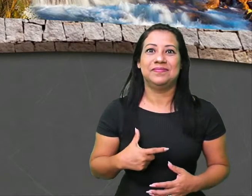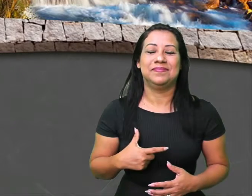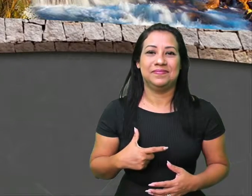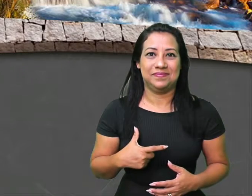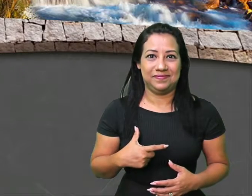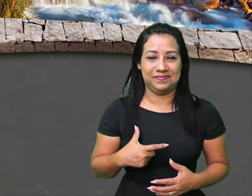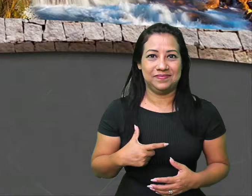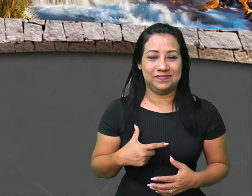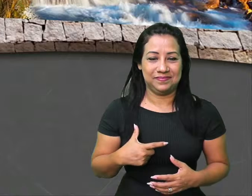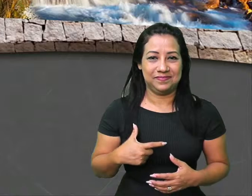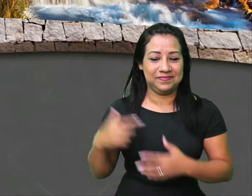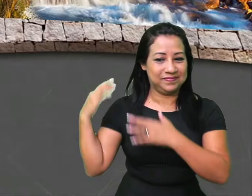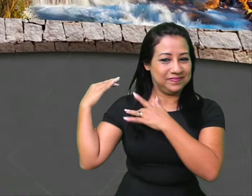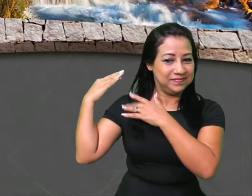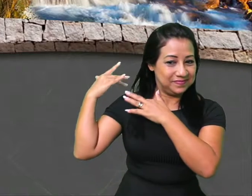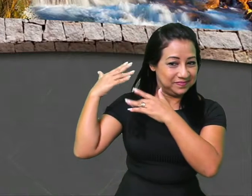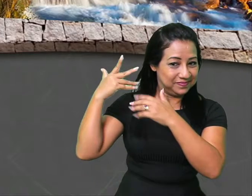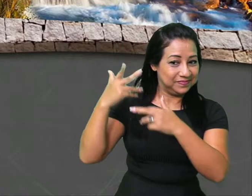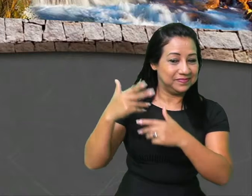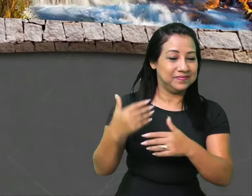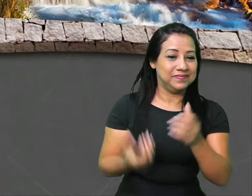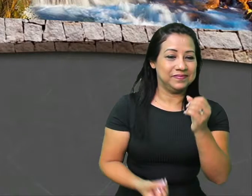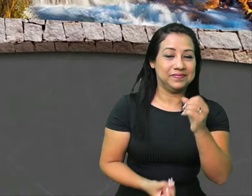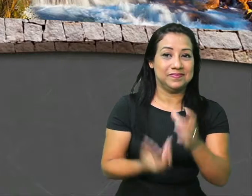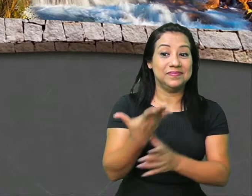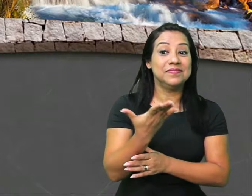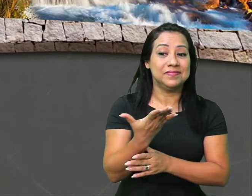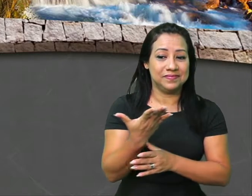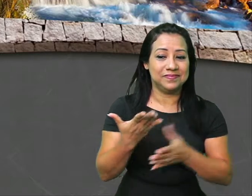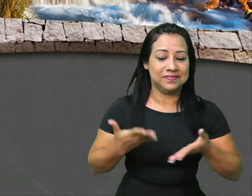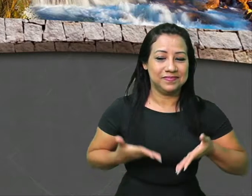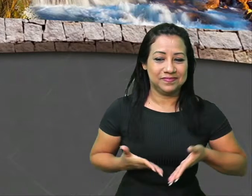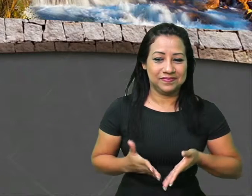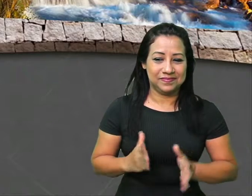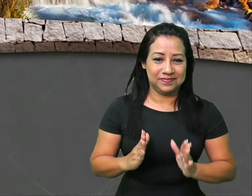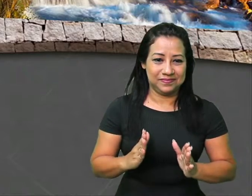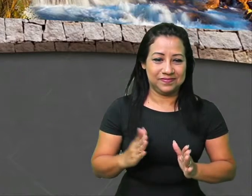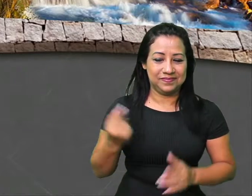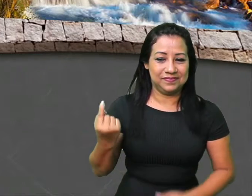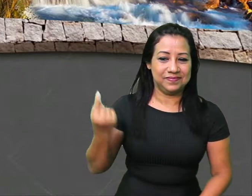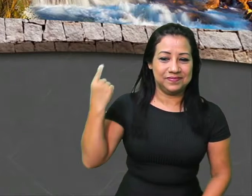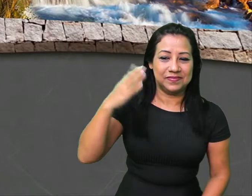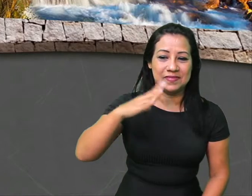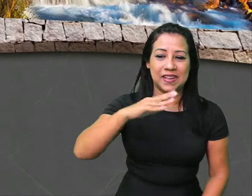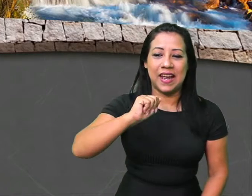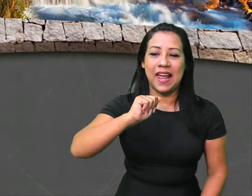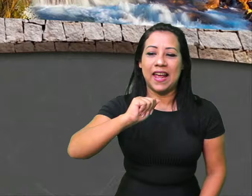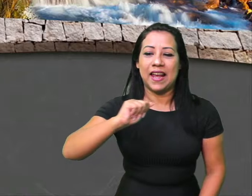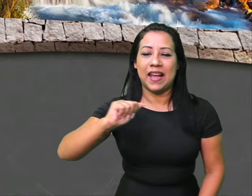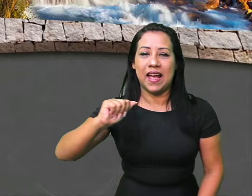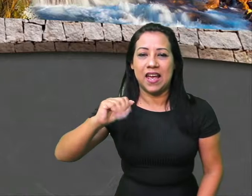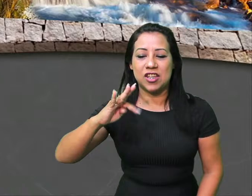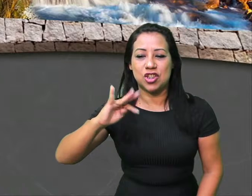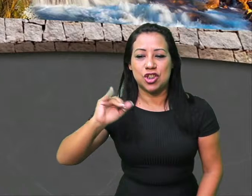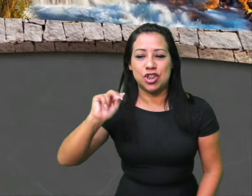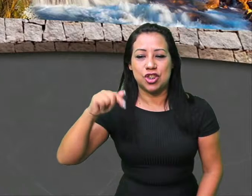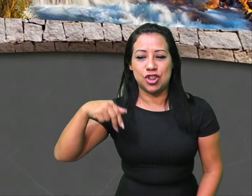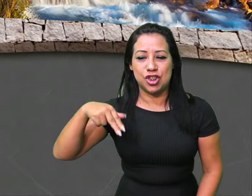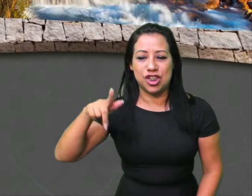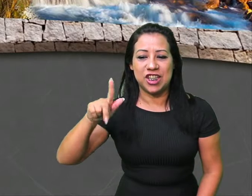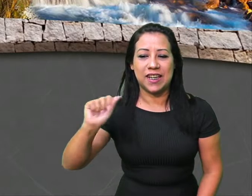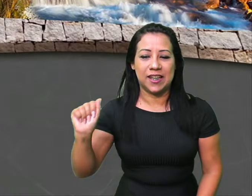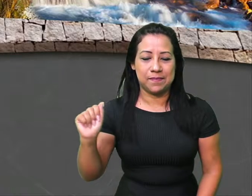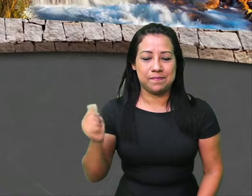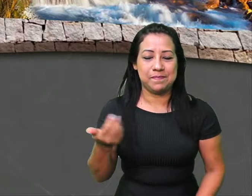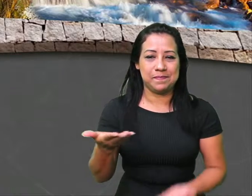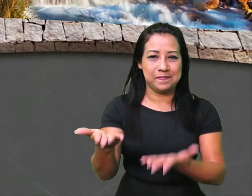tem Amazônia, não, porque a Amazônia é o nosso, onde nós moramos, ok? E eu convido a vocês,